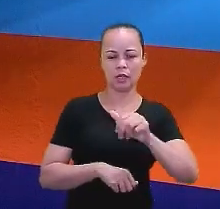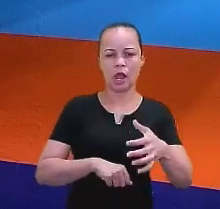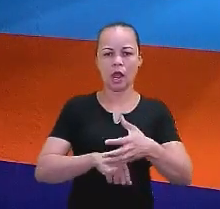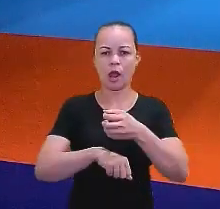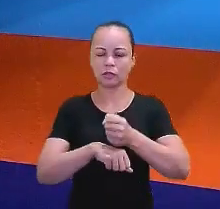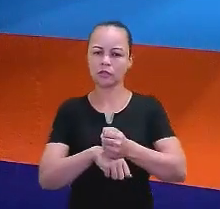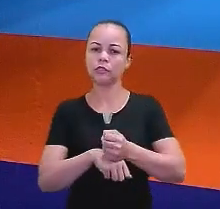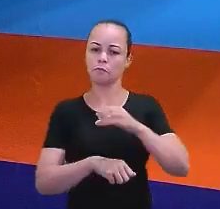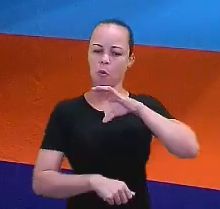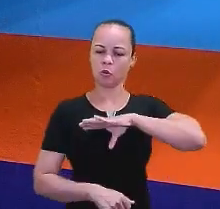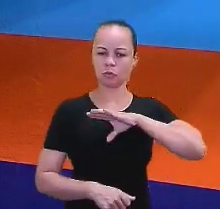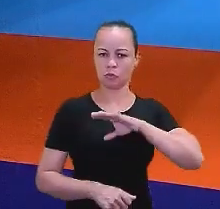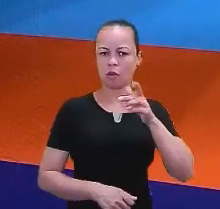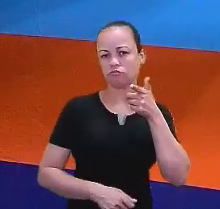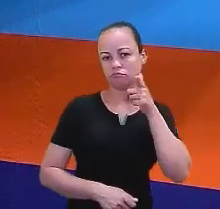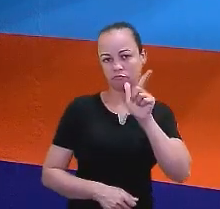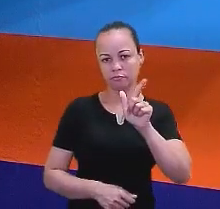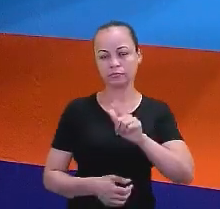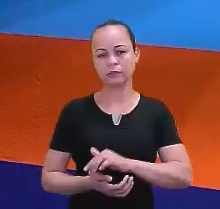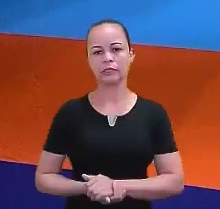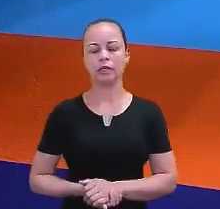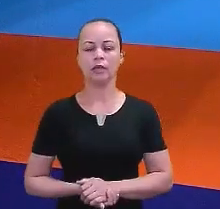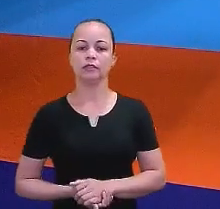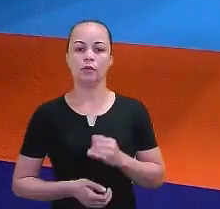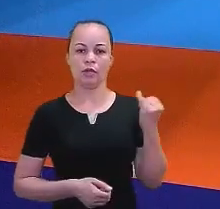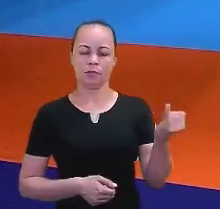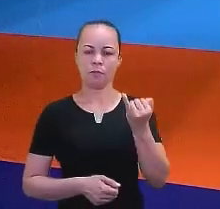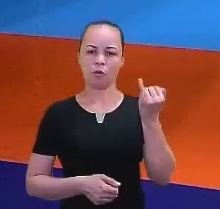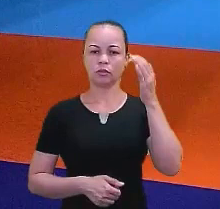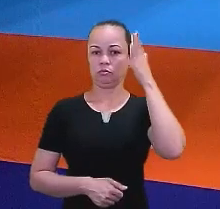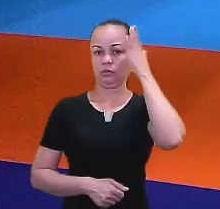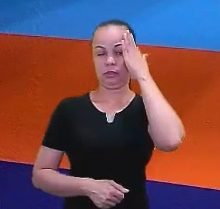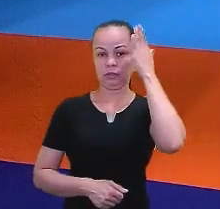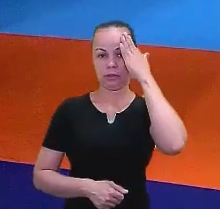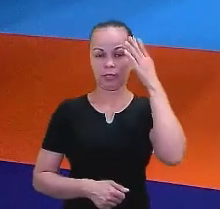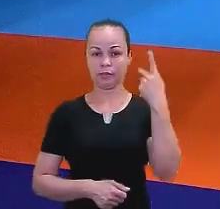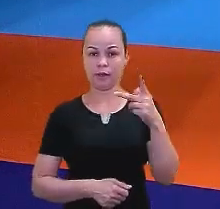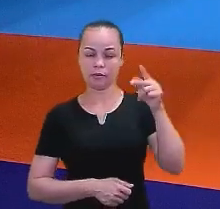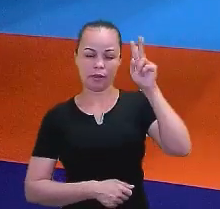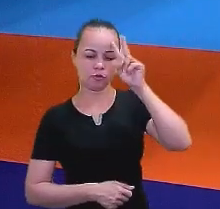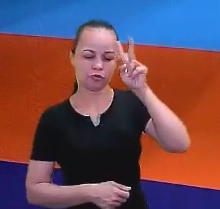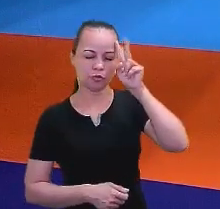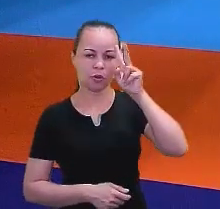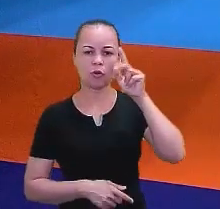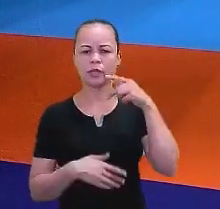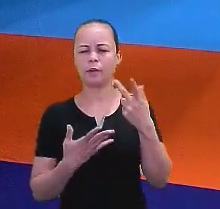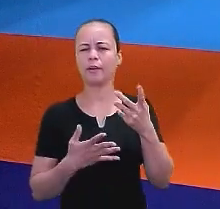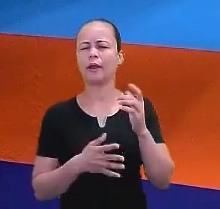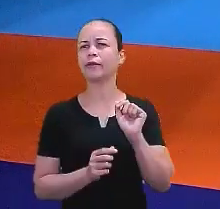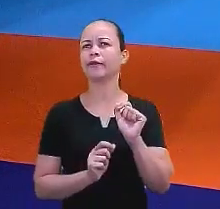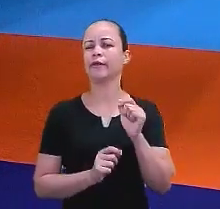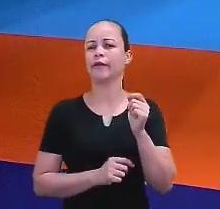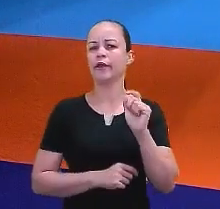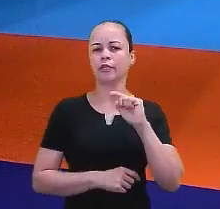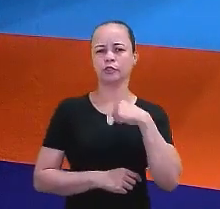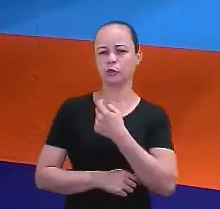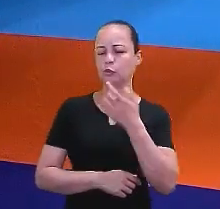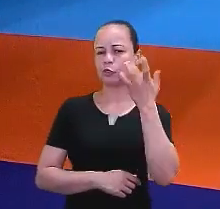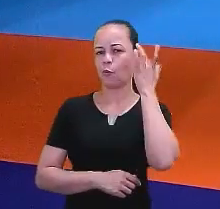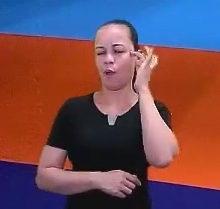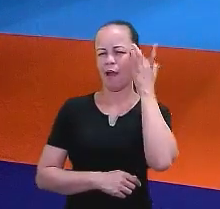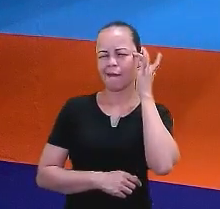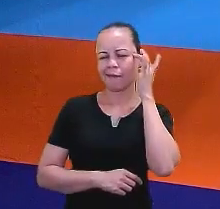Então é importante termos essa compreensão histórica para a gente não achar, como eu